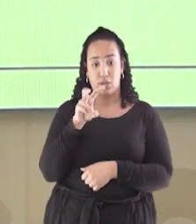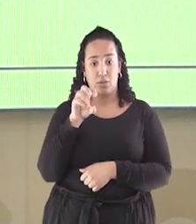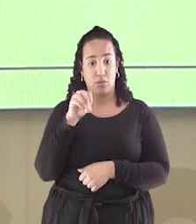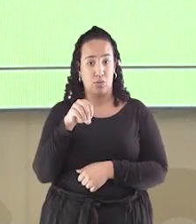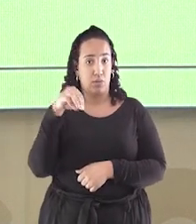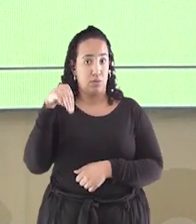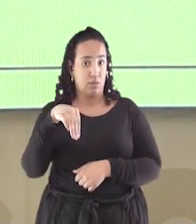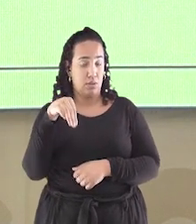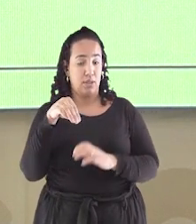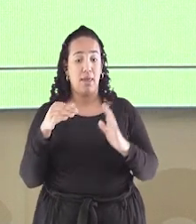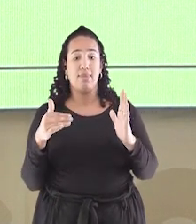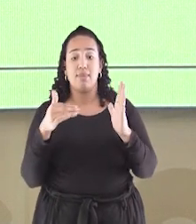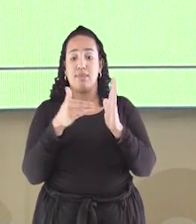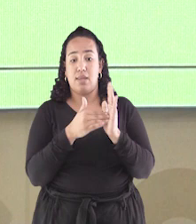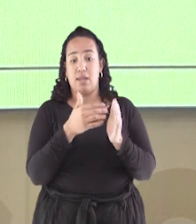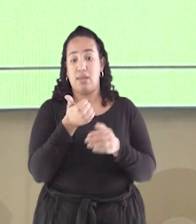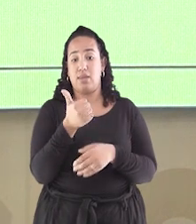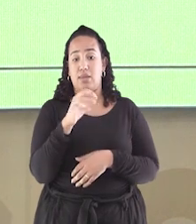7h50 e foram até às